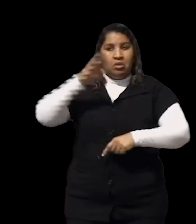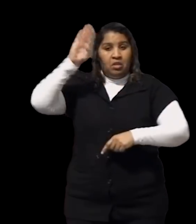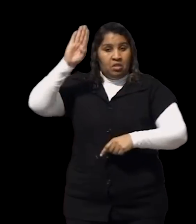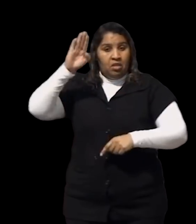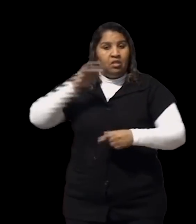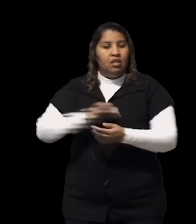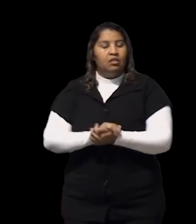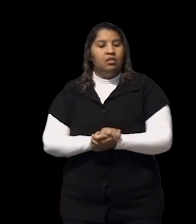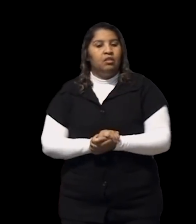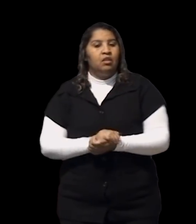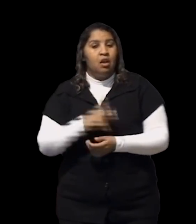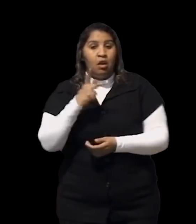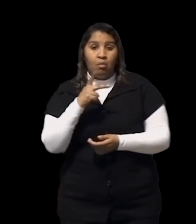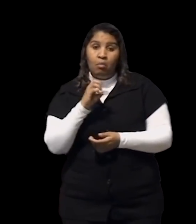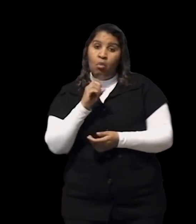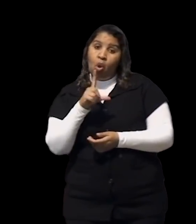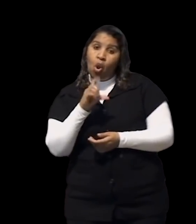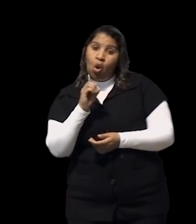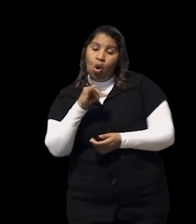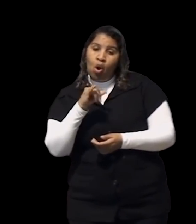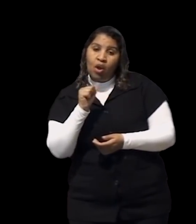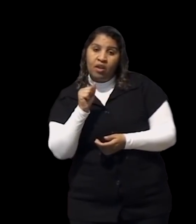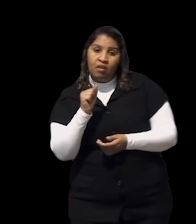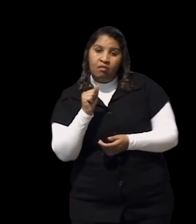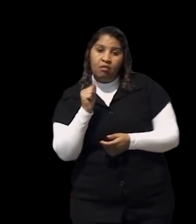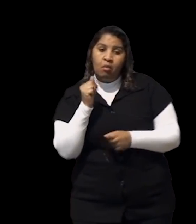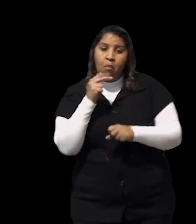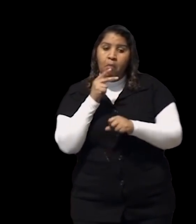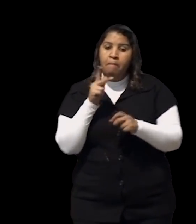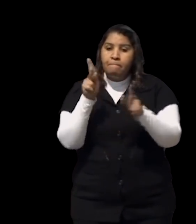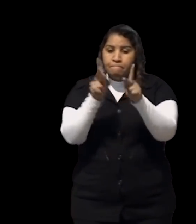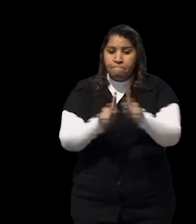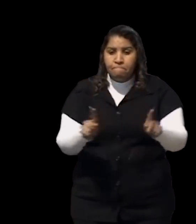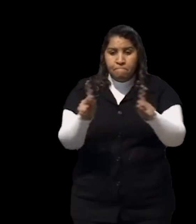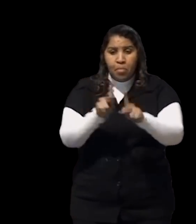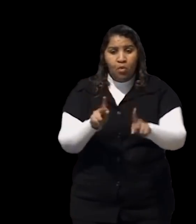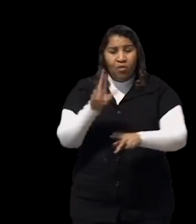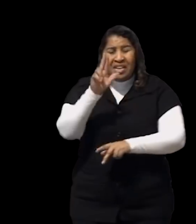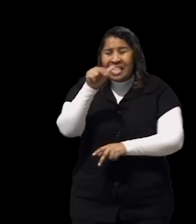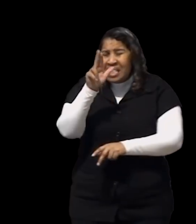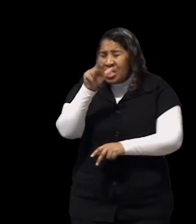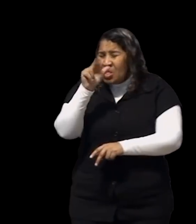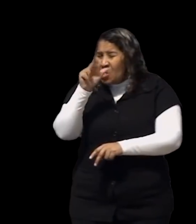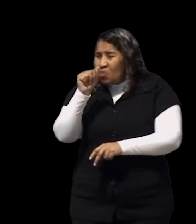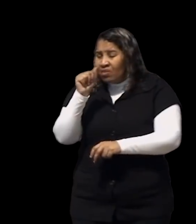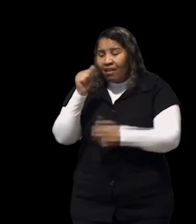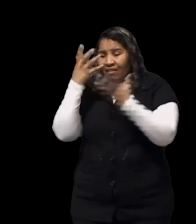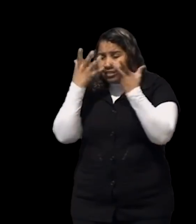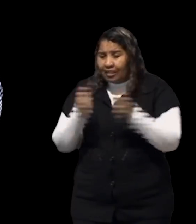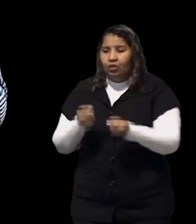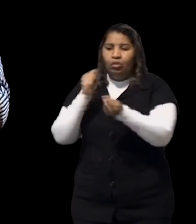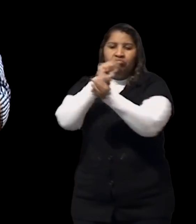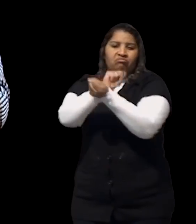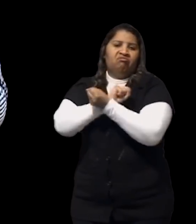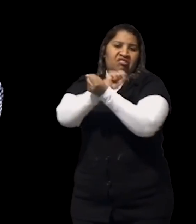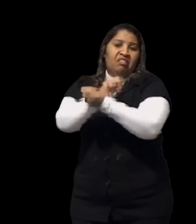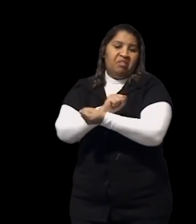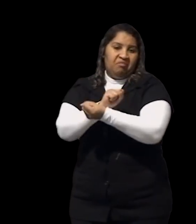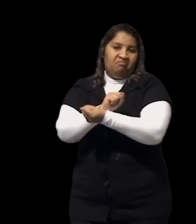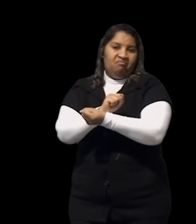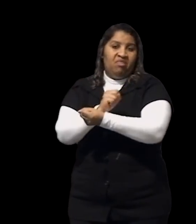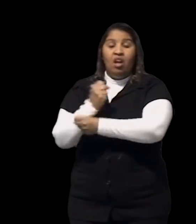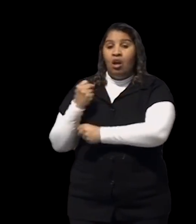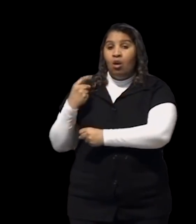povo Pensa num povo gente que nunca se submeteu a escravidão eu vi um dos Generais